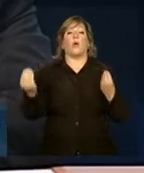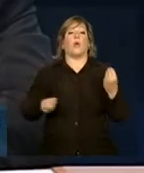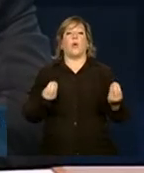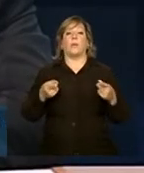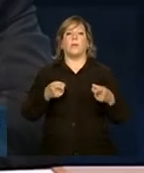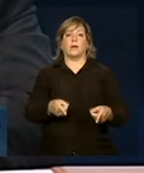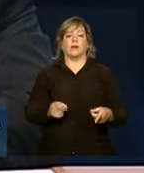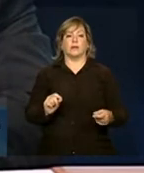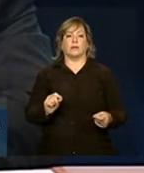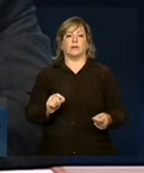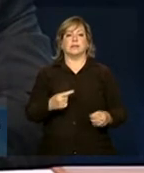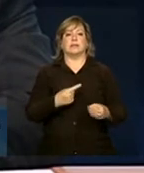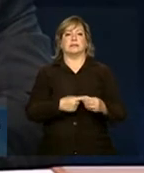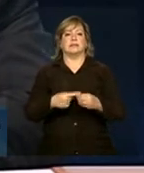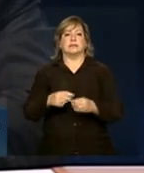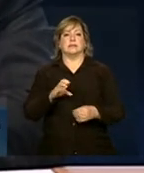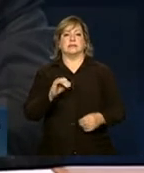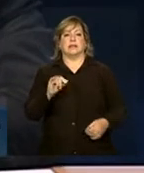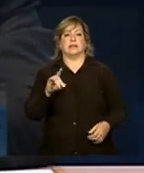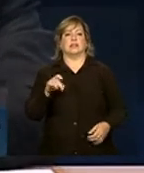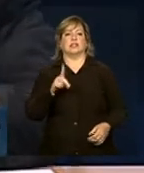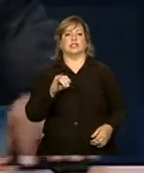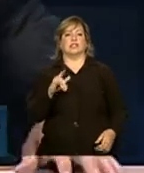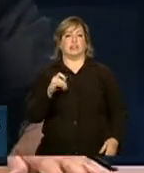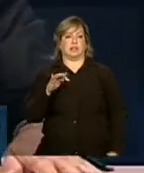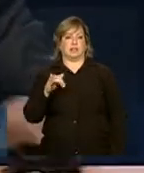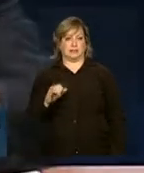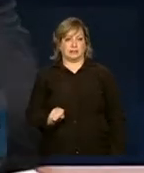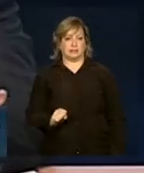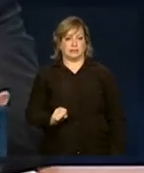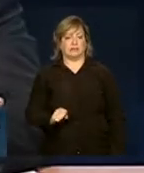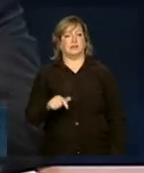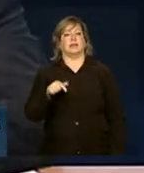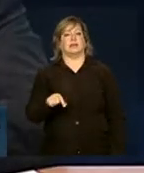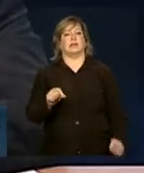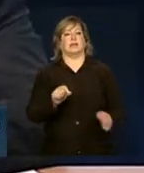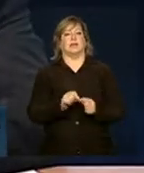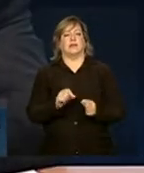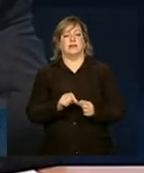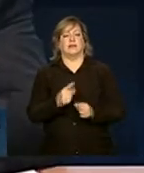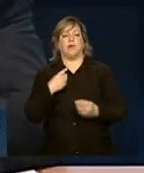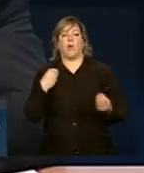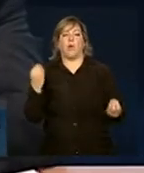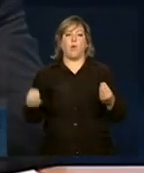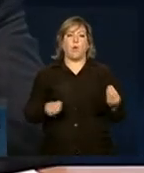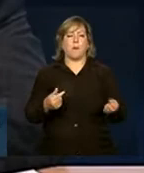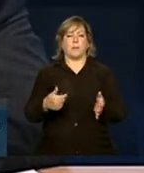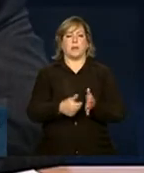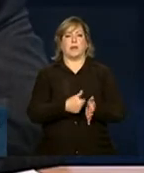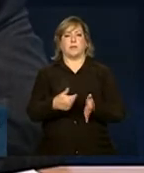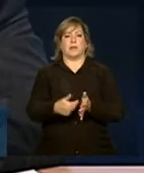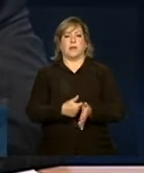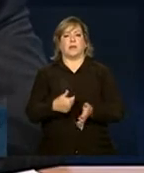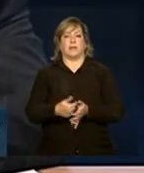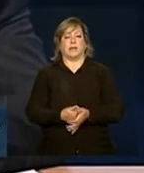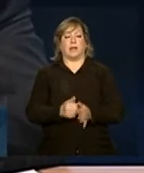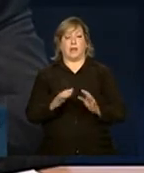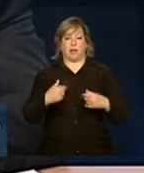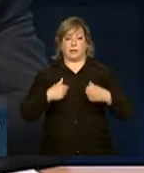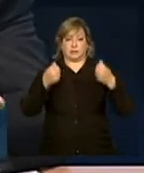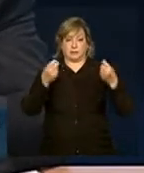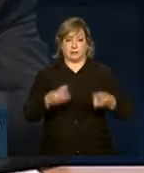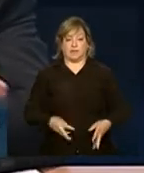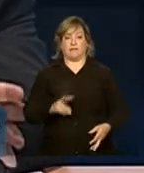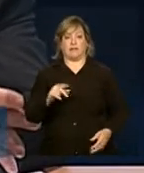negócio de cidades digitais você lembra disso e fez uma Sabatina não como é que é isso como é que vai funcionar para não